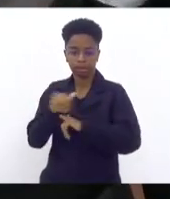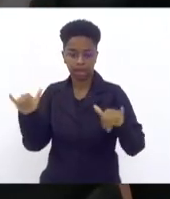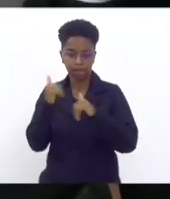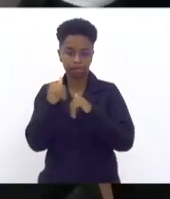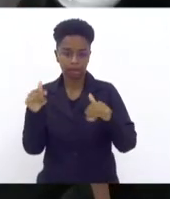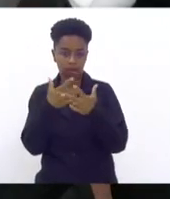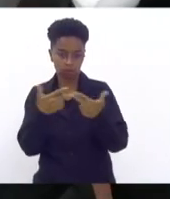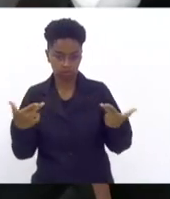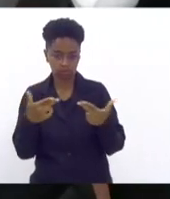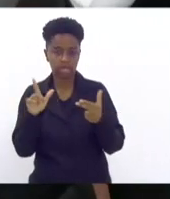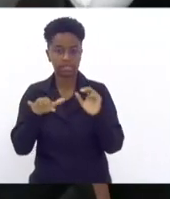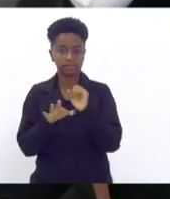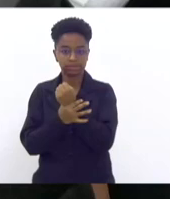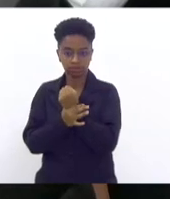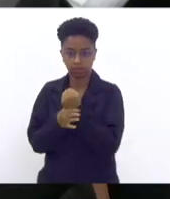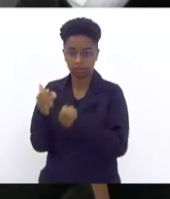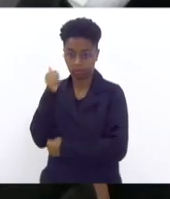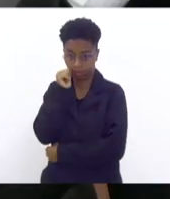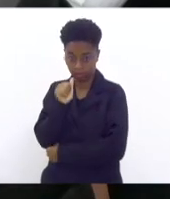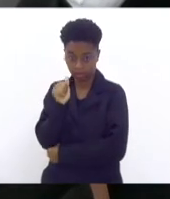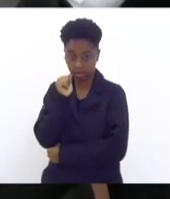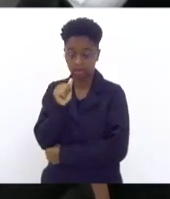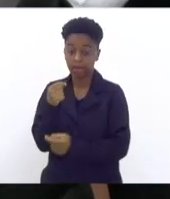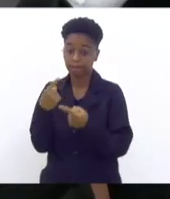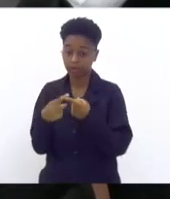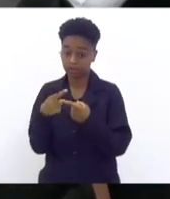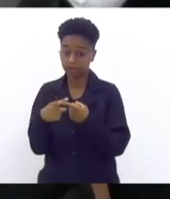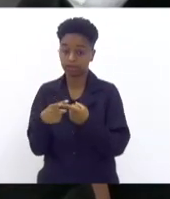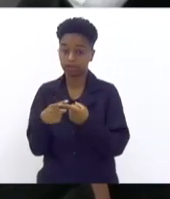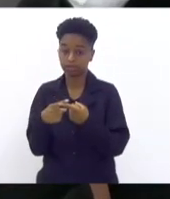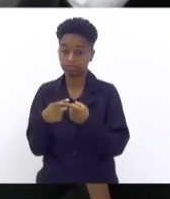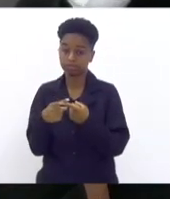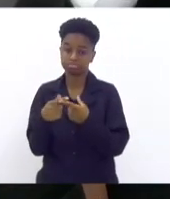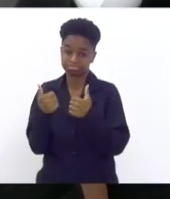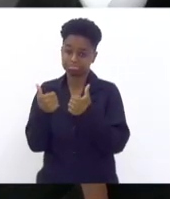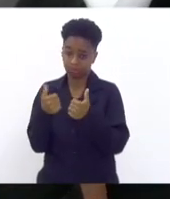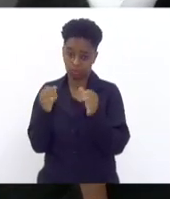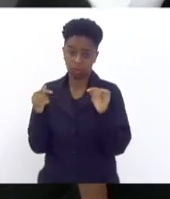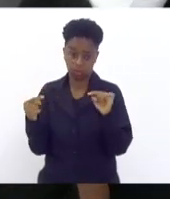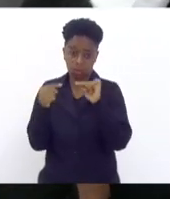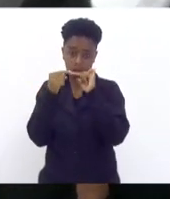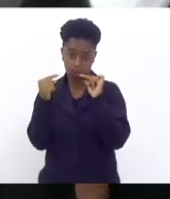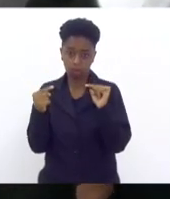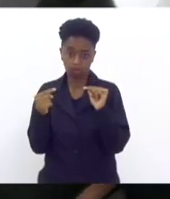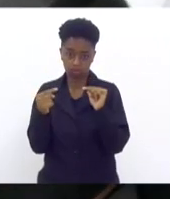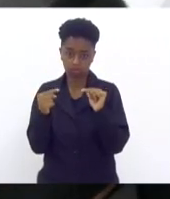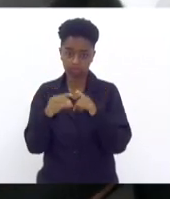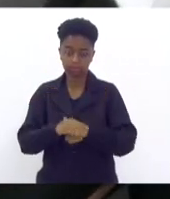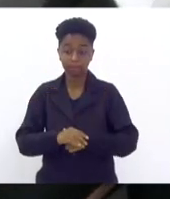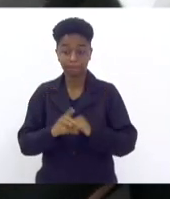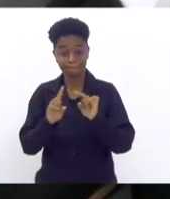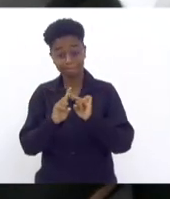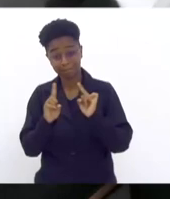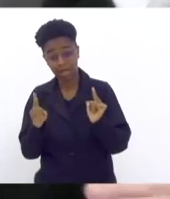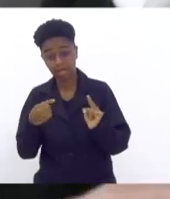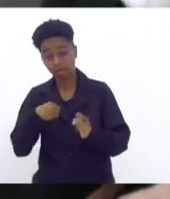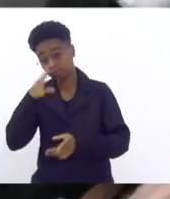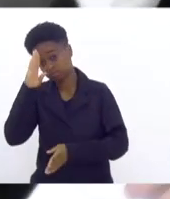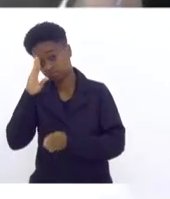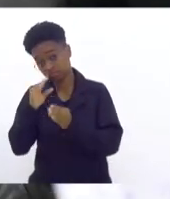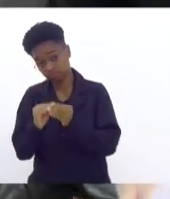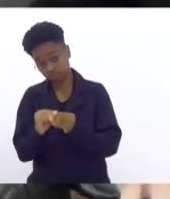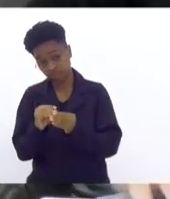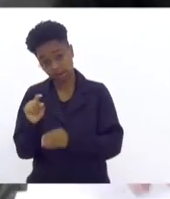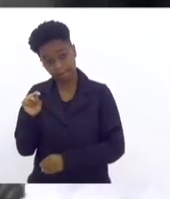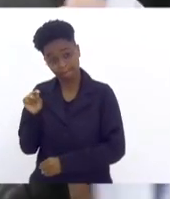como medida de segurança à mulher, o que é completamente plausível e louvável. Mas eu entendo que esse botão